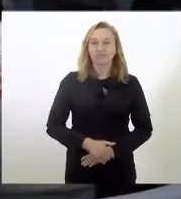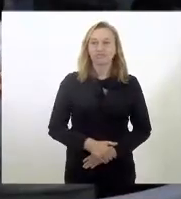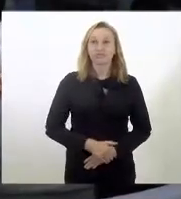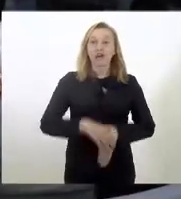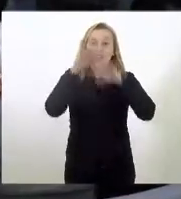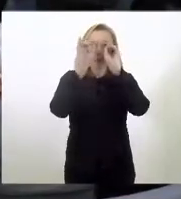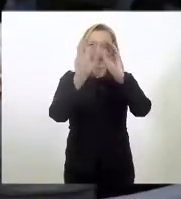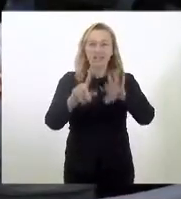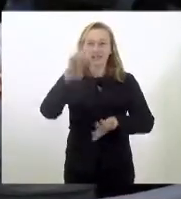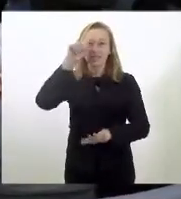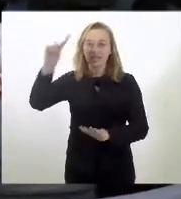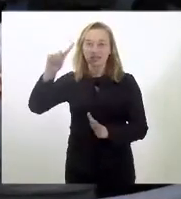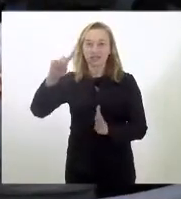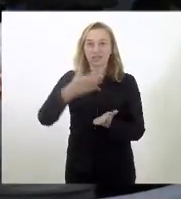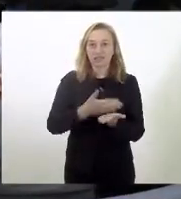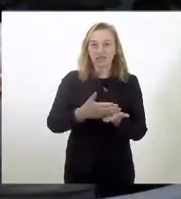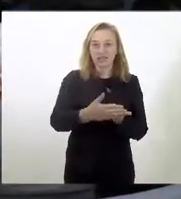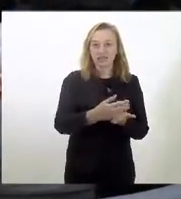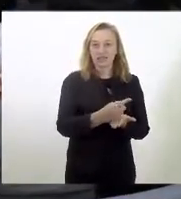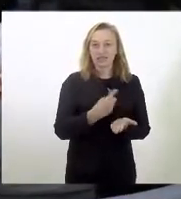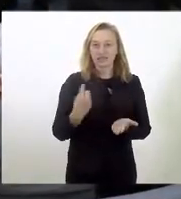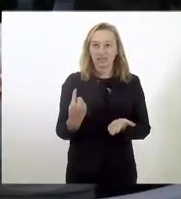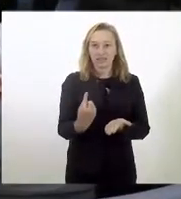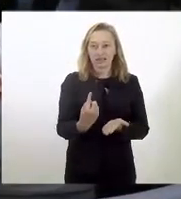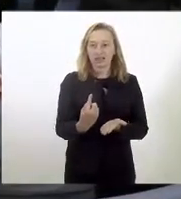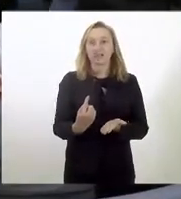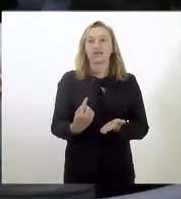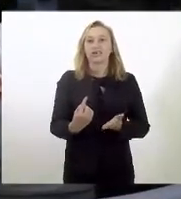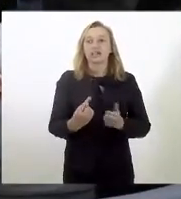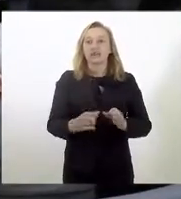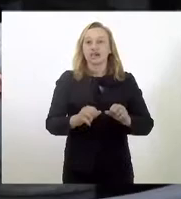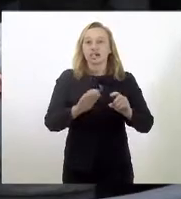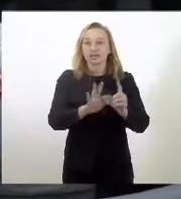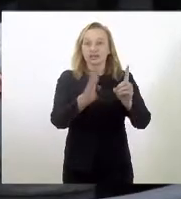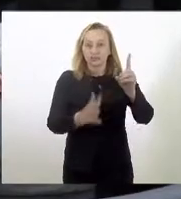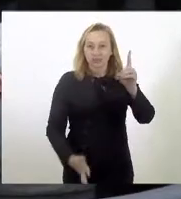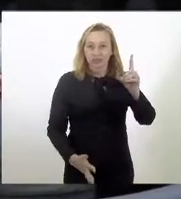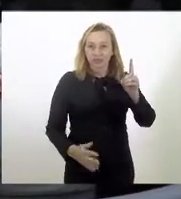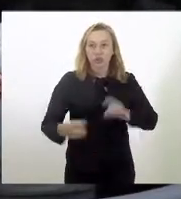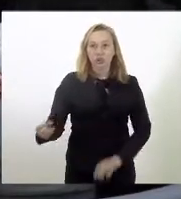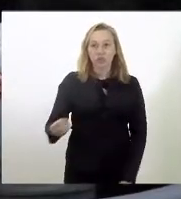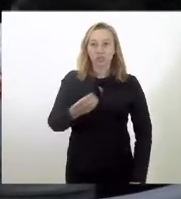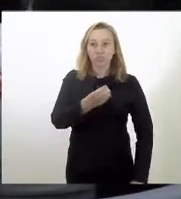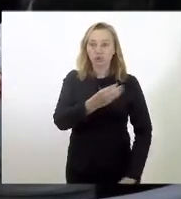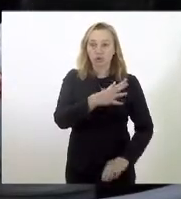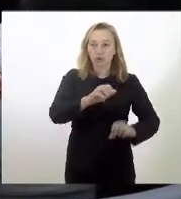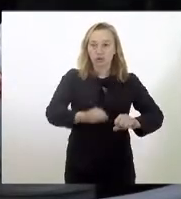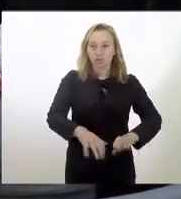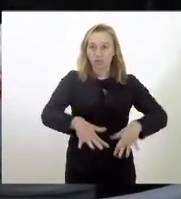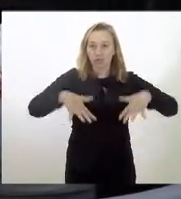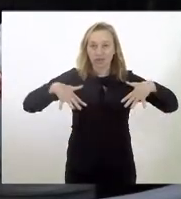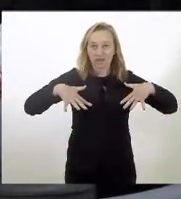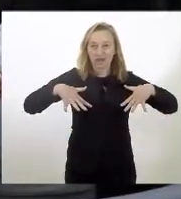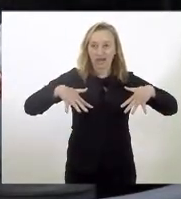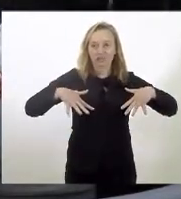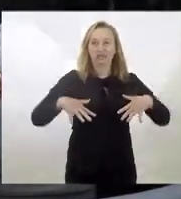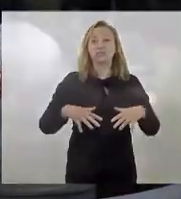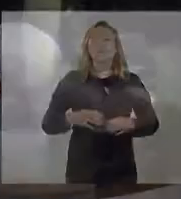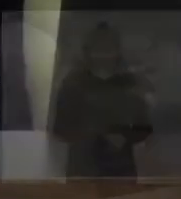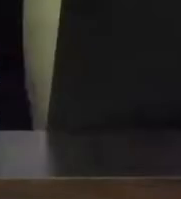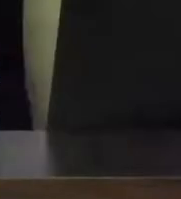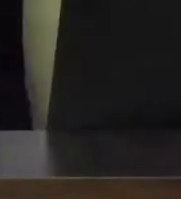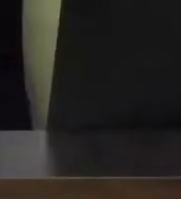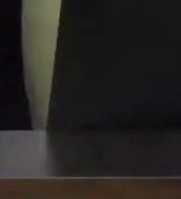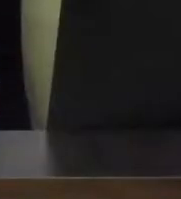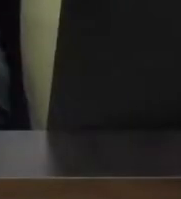sob a proteção de Deus, declaro aberta a sessão solene de abertura do novo plenário da Assembleia Legislativa do Estado do Rio de Janeiro, no edifício